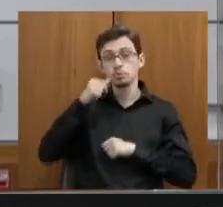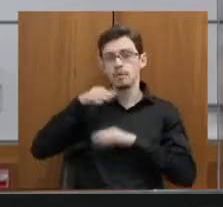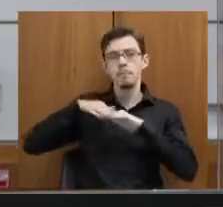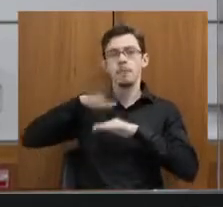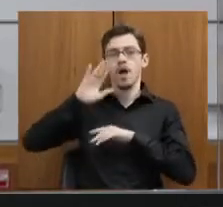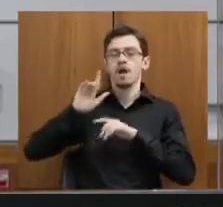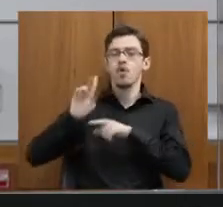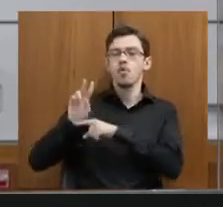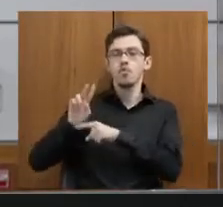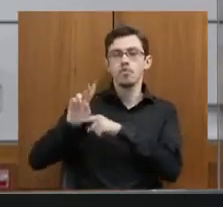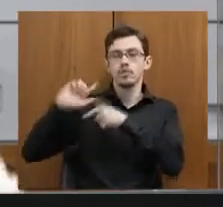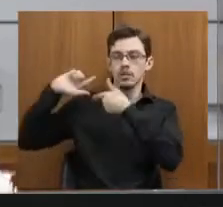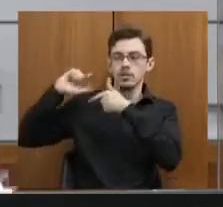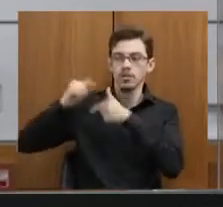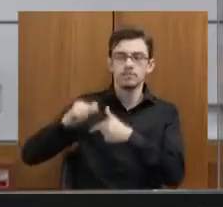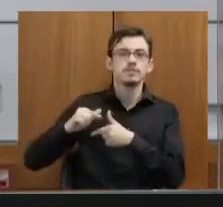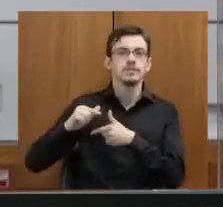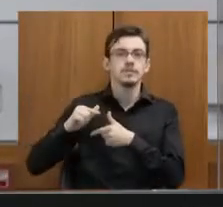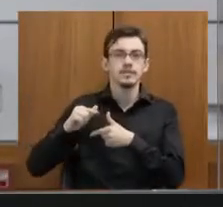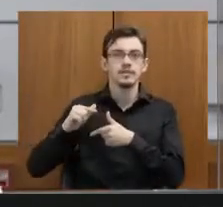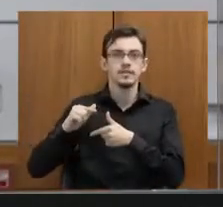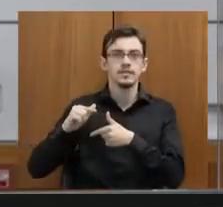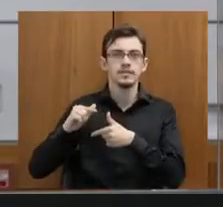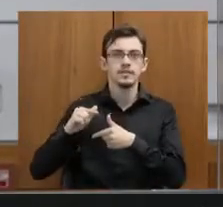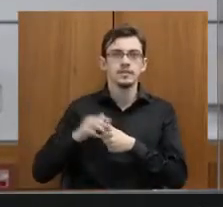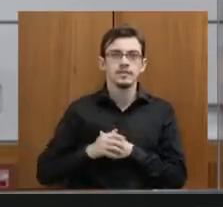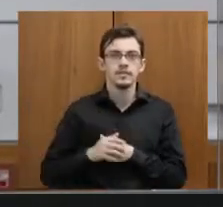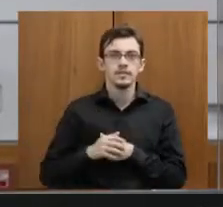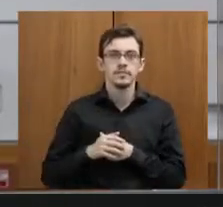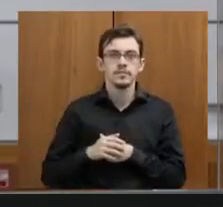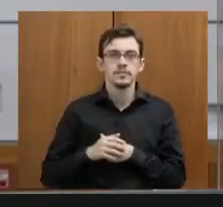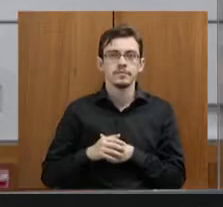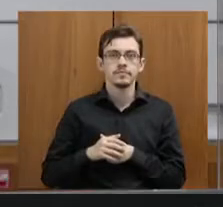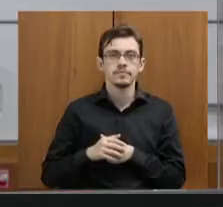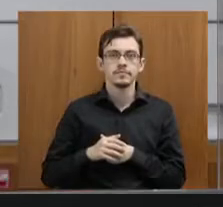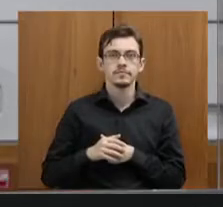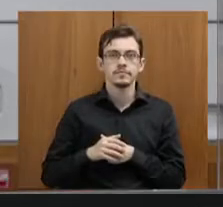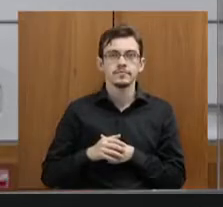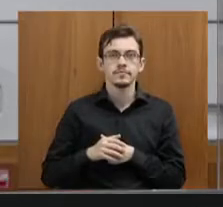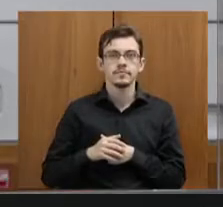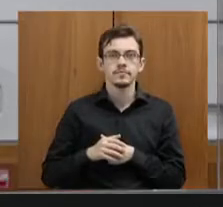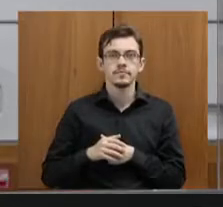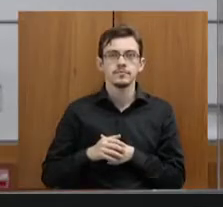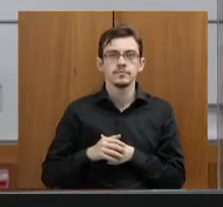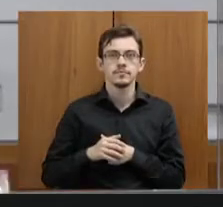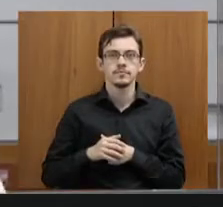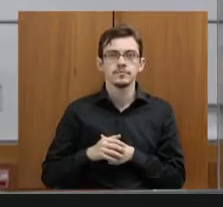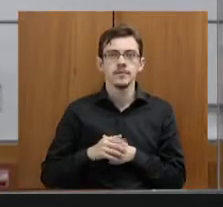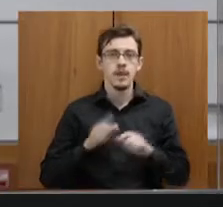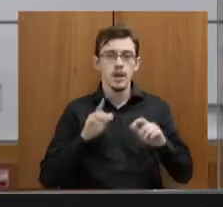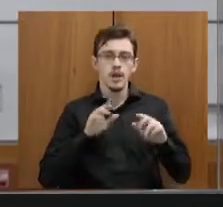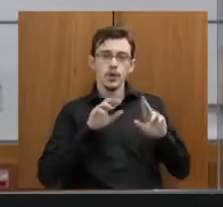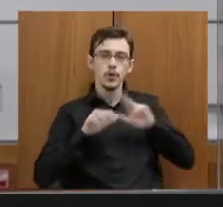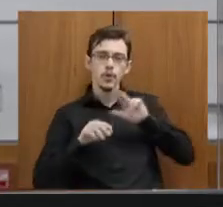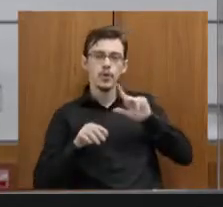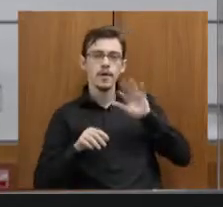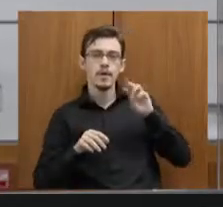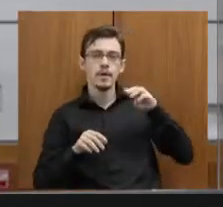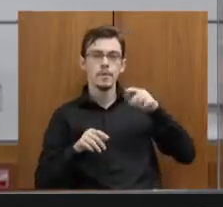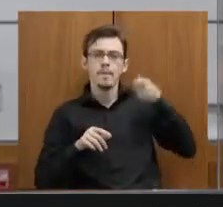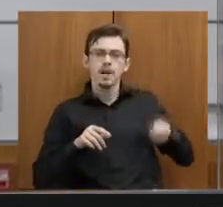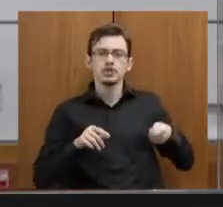né Sem feminismo tenho não querendo ofender o feminismo mas tem macho seja bonito cada um no seu papel